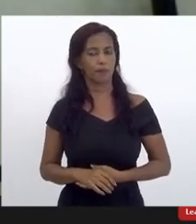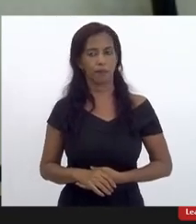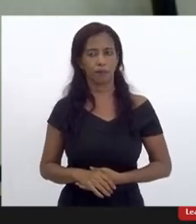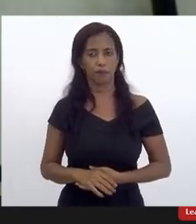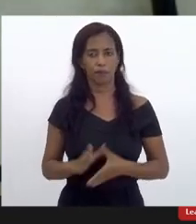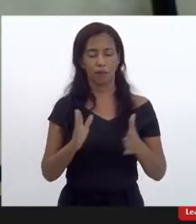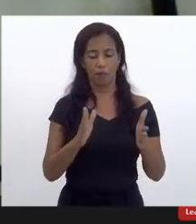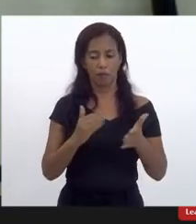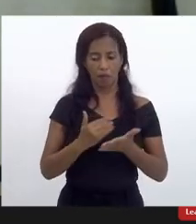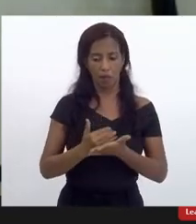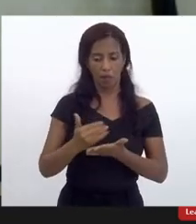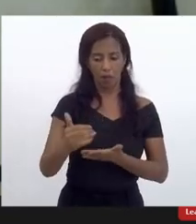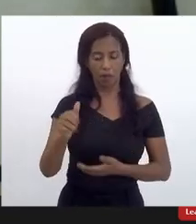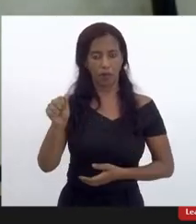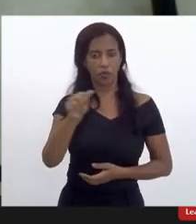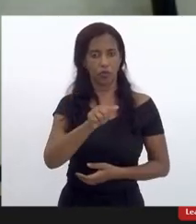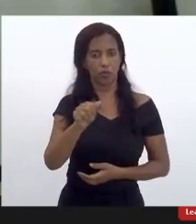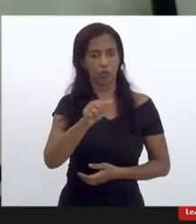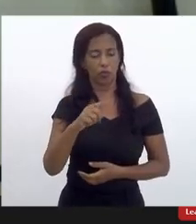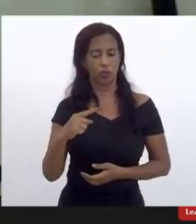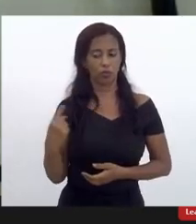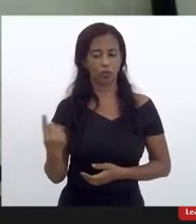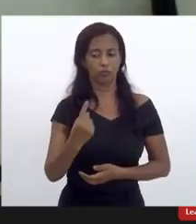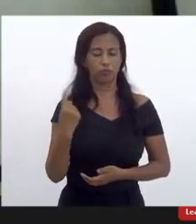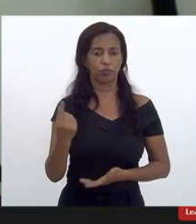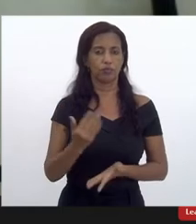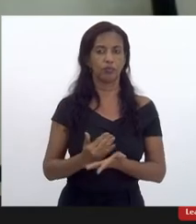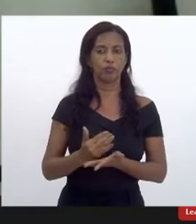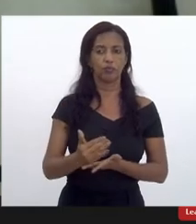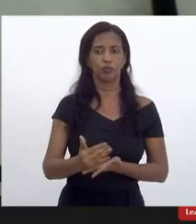A partir de agosto, nós começamos,